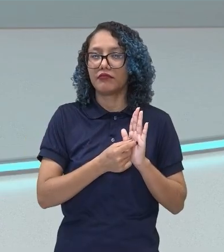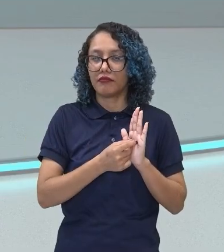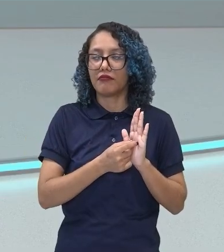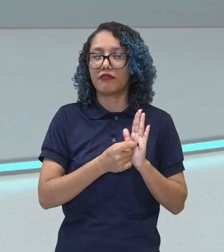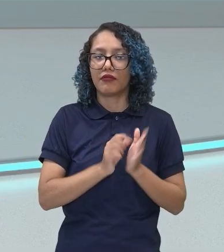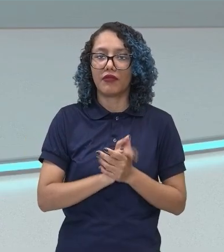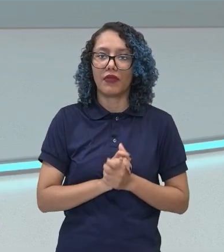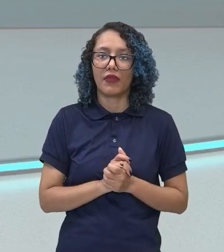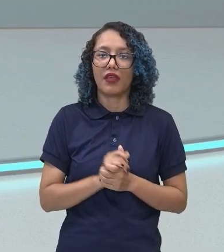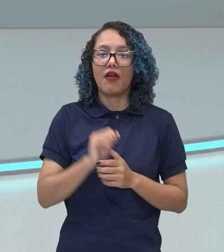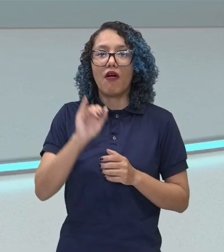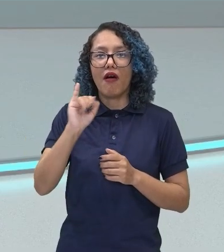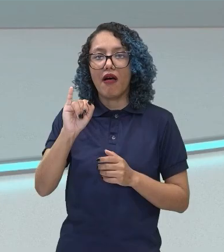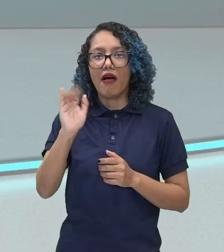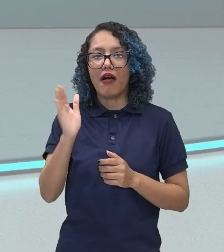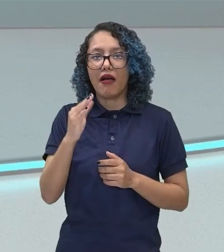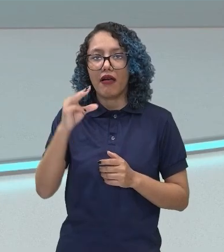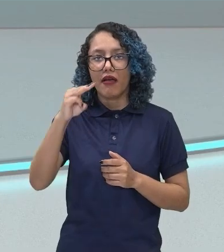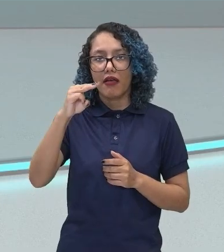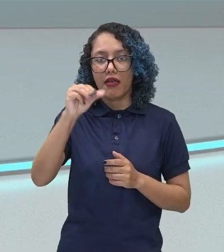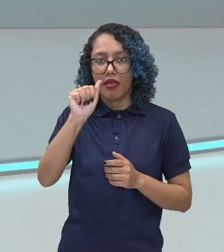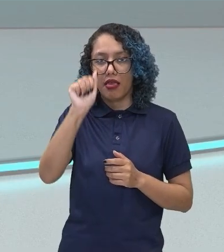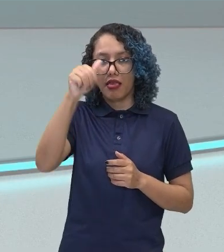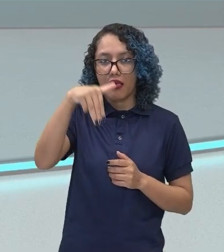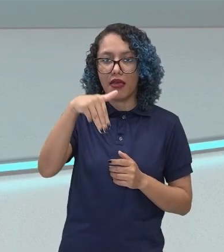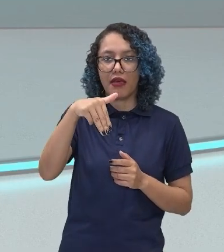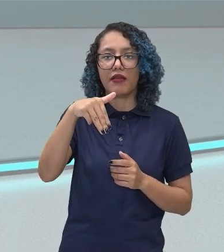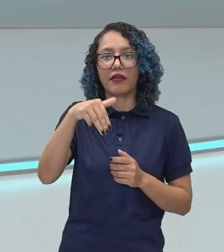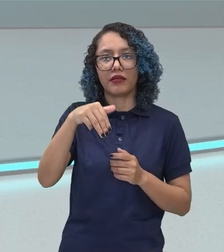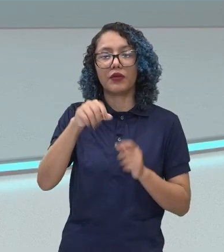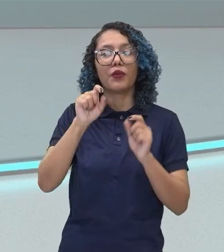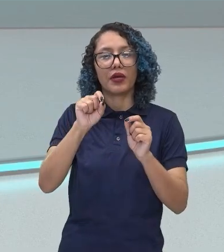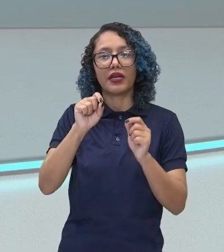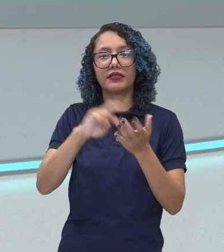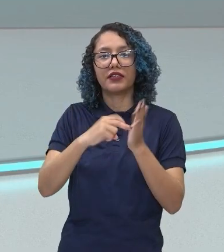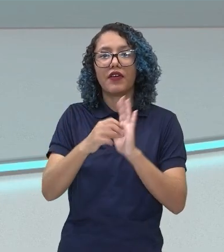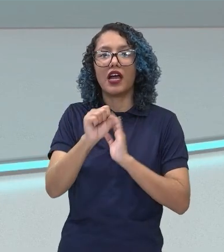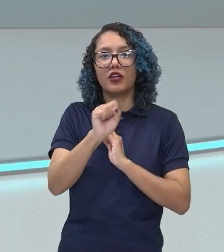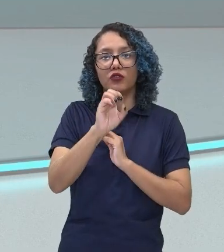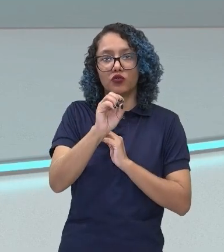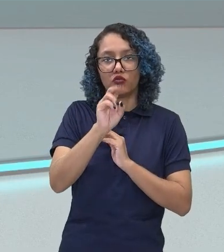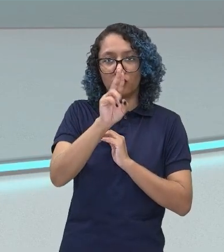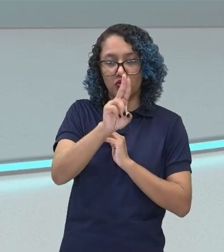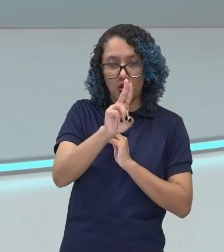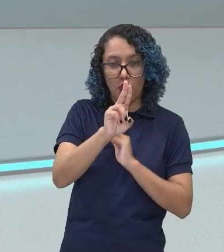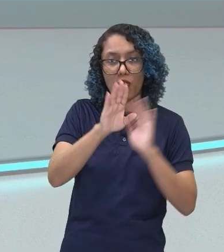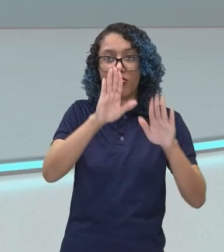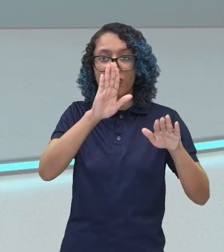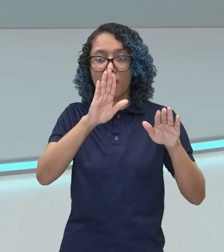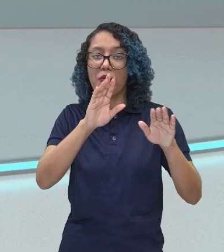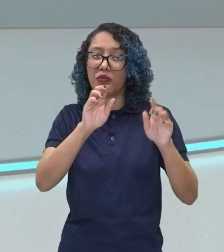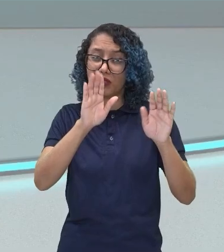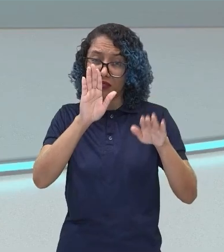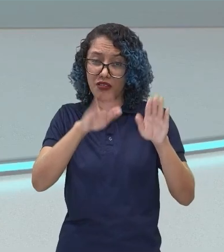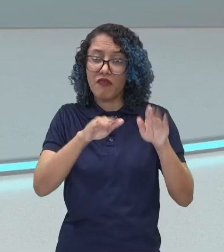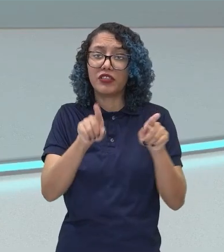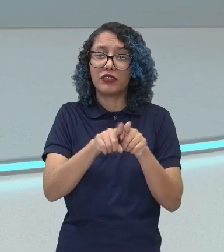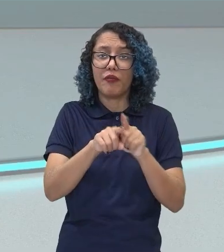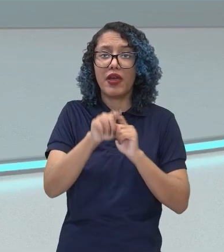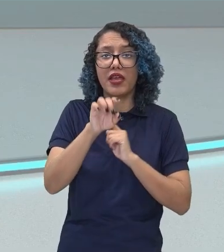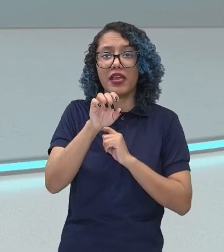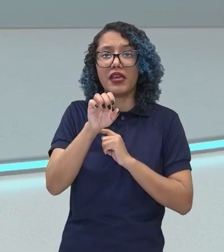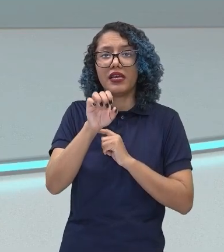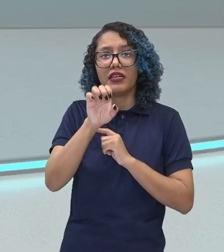eu sou, tá? Eu sou. Poderia ser eu estou, a depender do contexto. Nesse caso aqui, né, eu perguntei o que ela faz para trabalhar. Eu